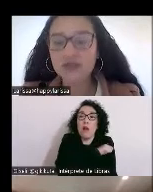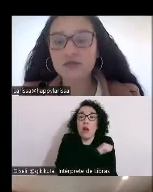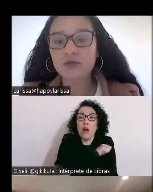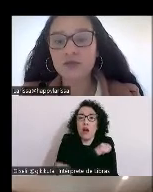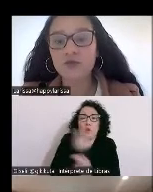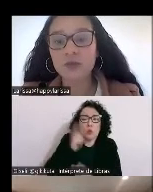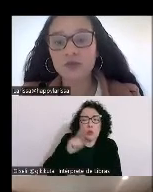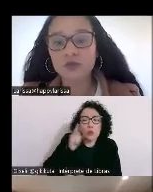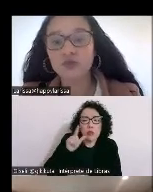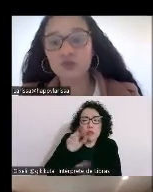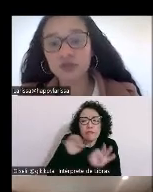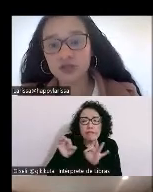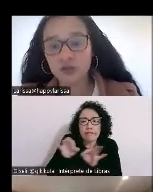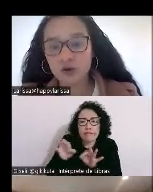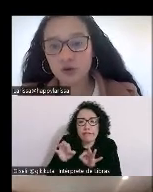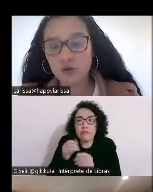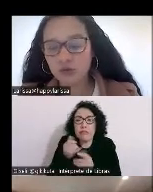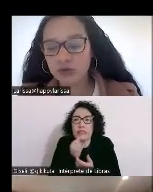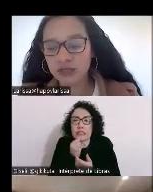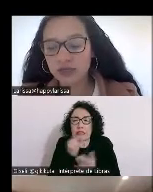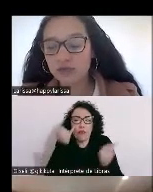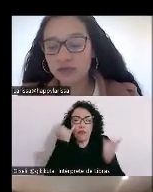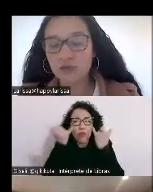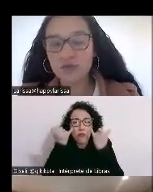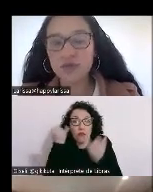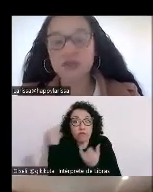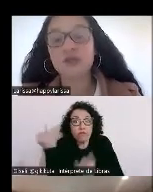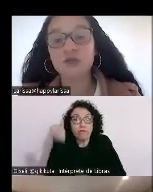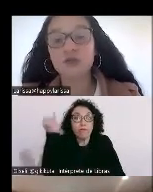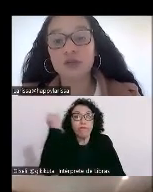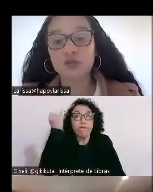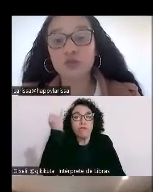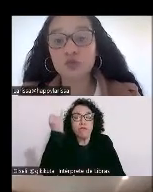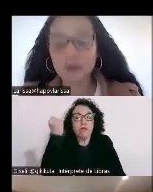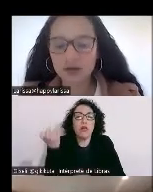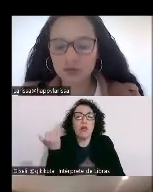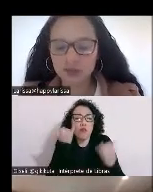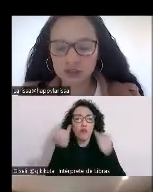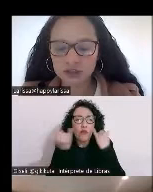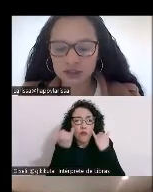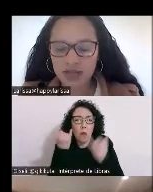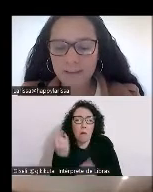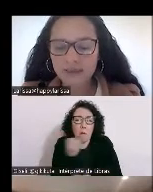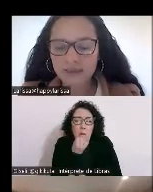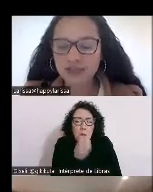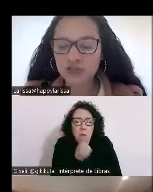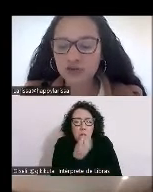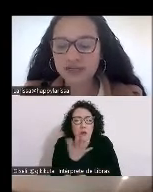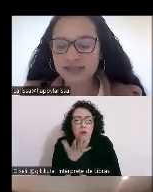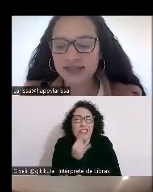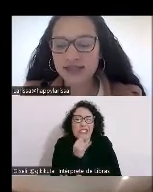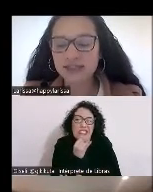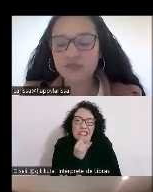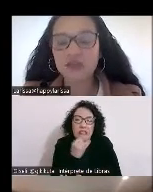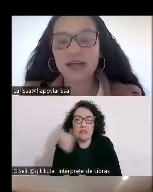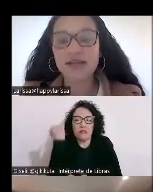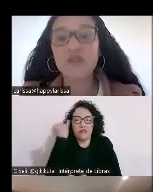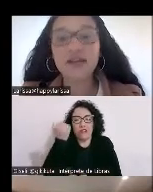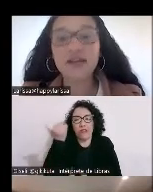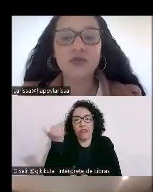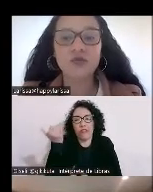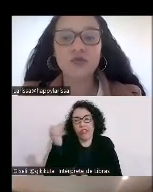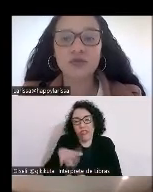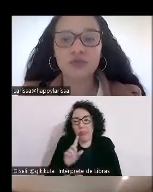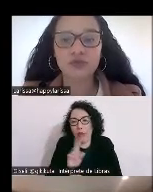o que são informações úteis ou que não são, que só são informações superabundantes, habilidades de organizar, classificar